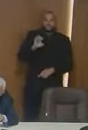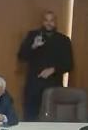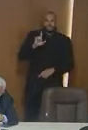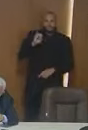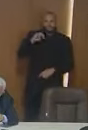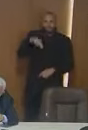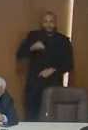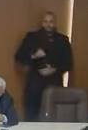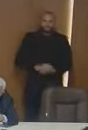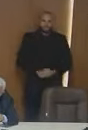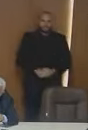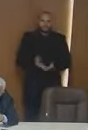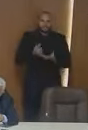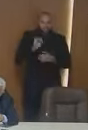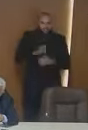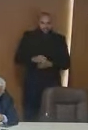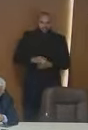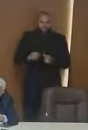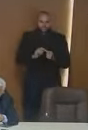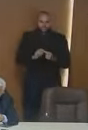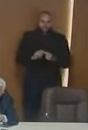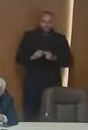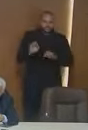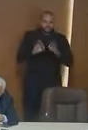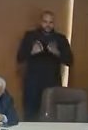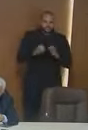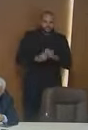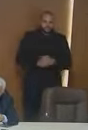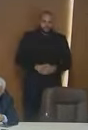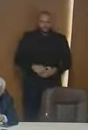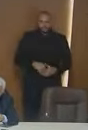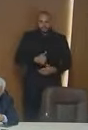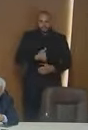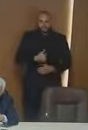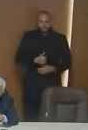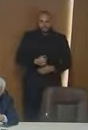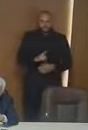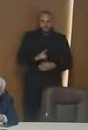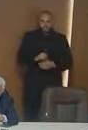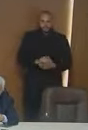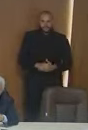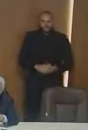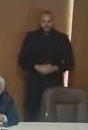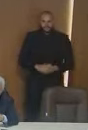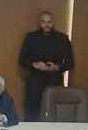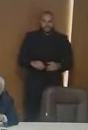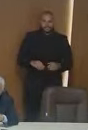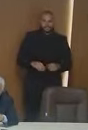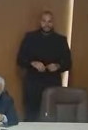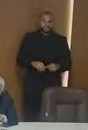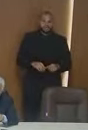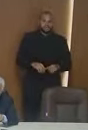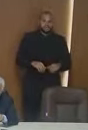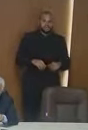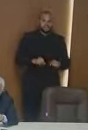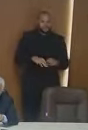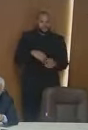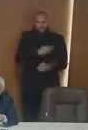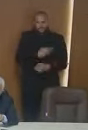atenção e compreensão. Queria só lhe fazer uma correção, que primeiro que aqui não é uma sessão, é uma audiência pública. E